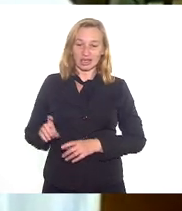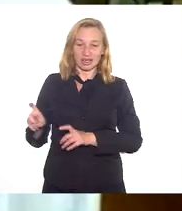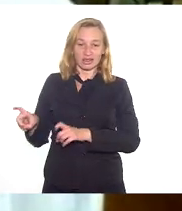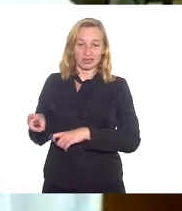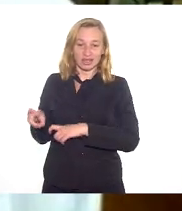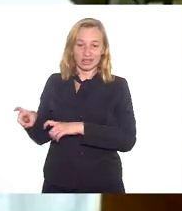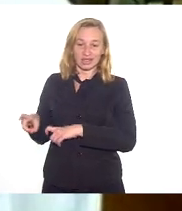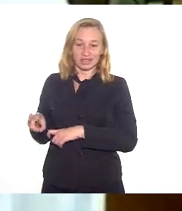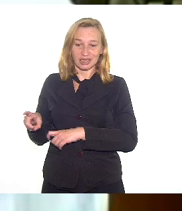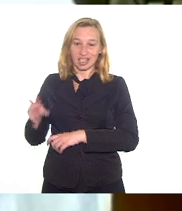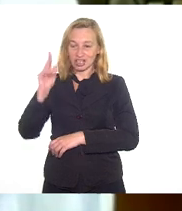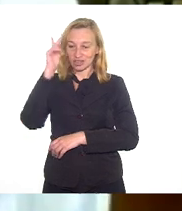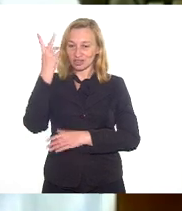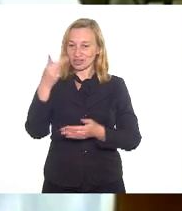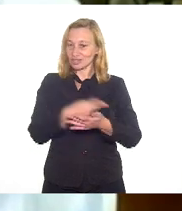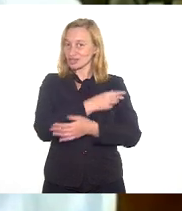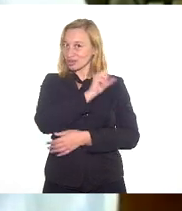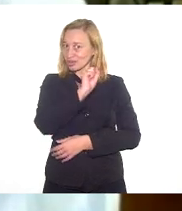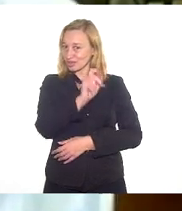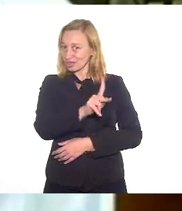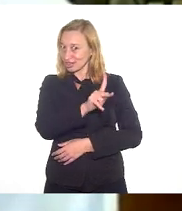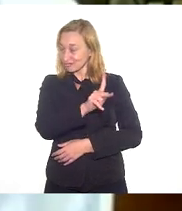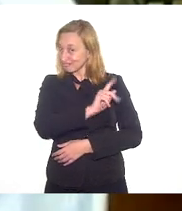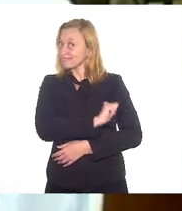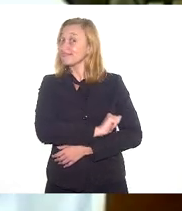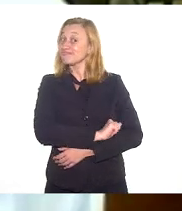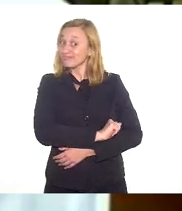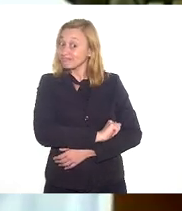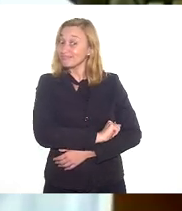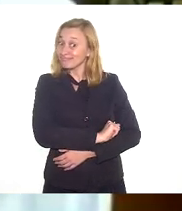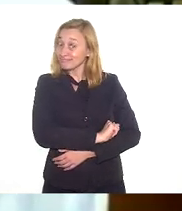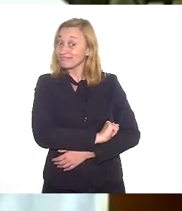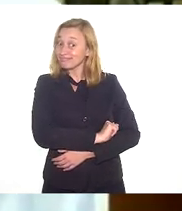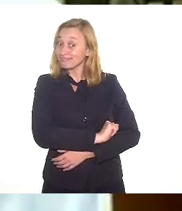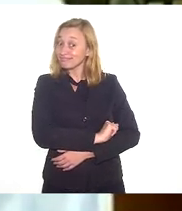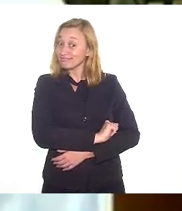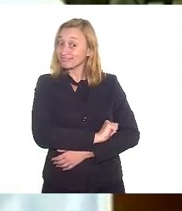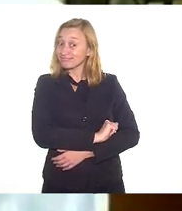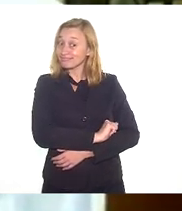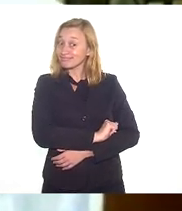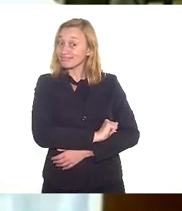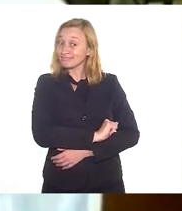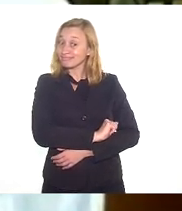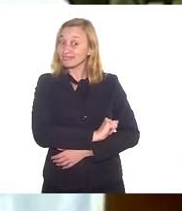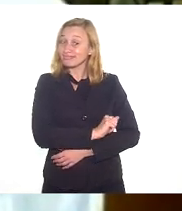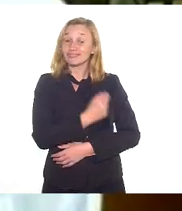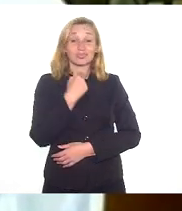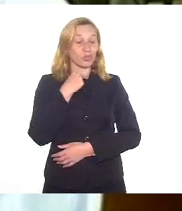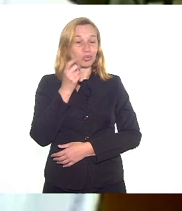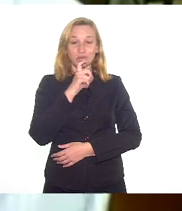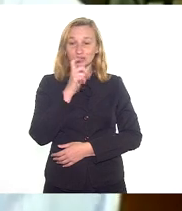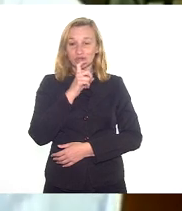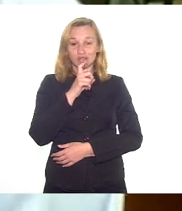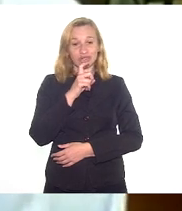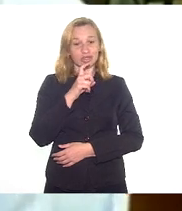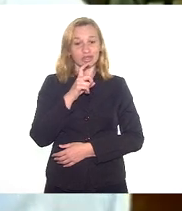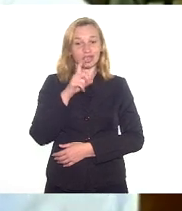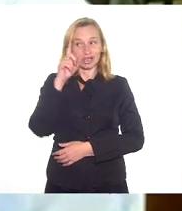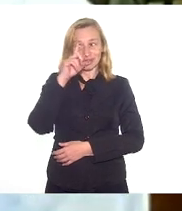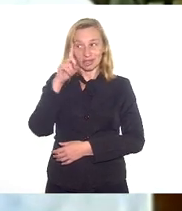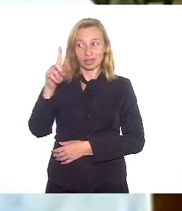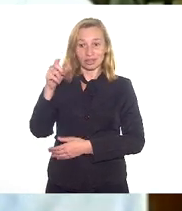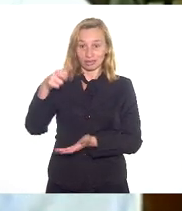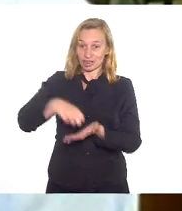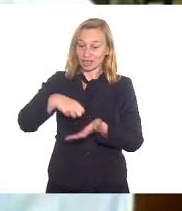a história acontecer, tá bom? Eu sou declarado, eu não posso mentir, porque senão o papai do céu castiga. Aqui